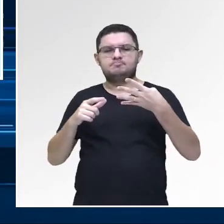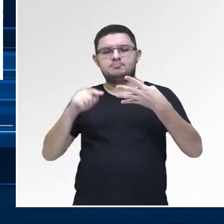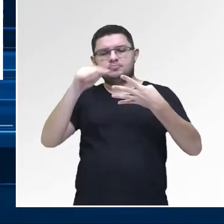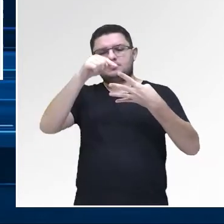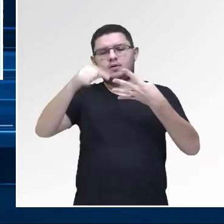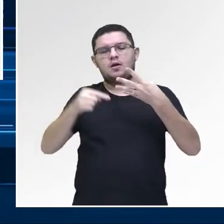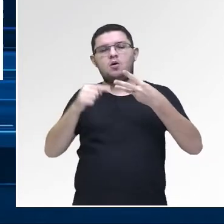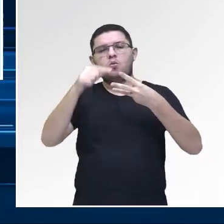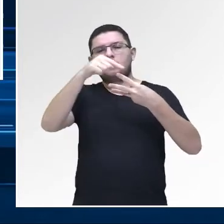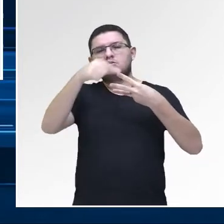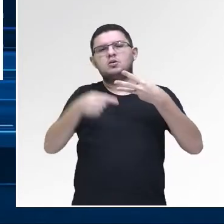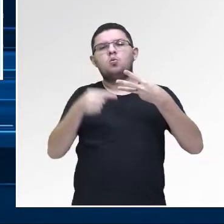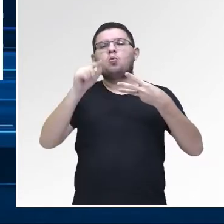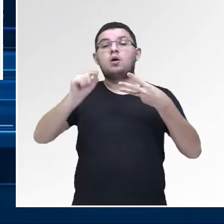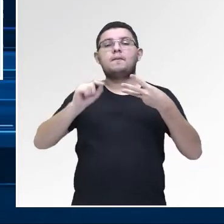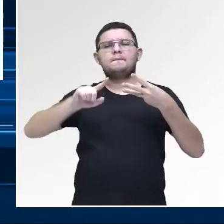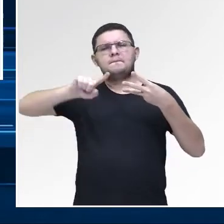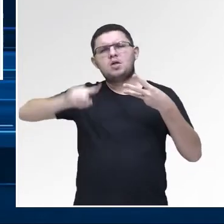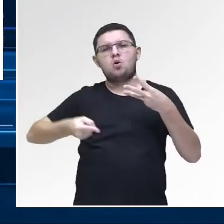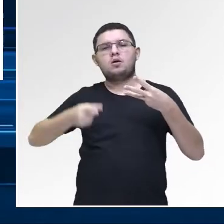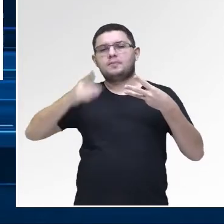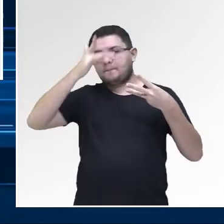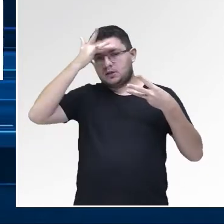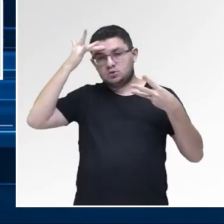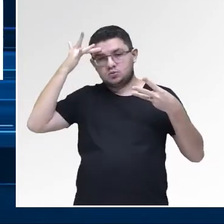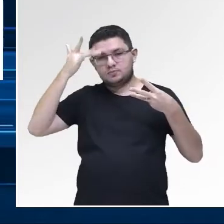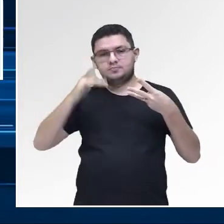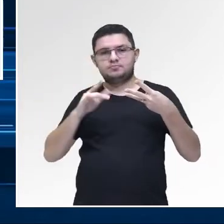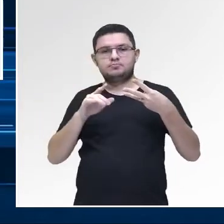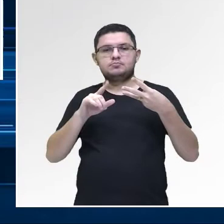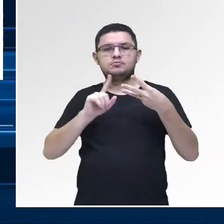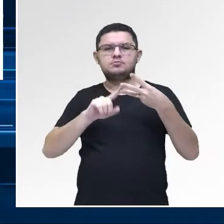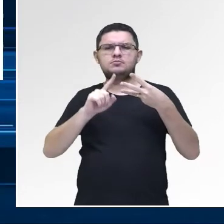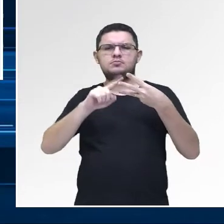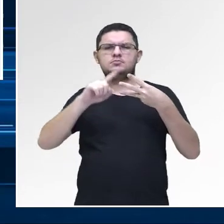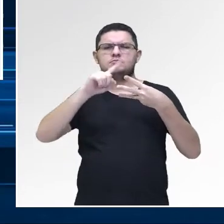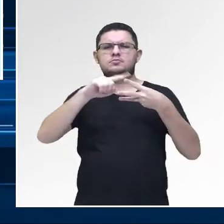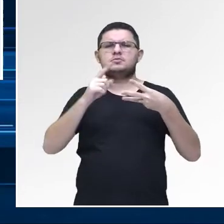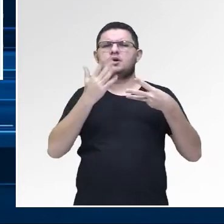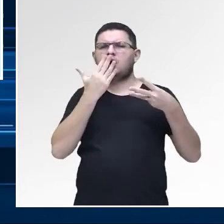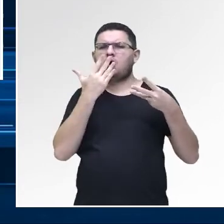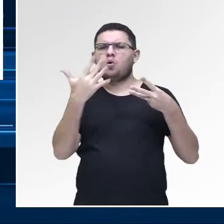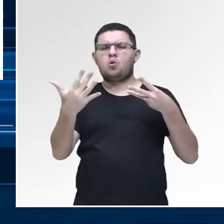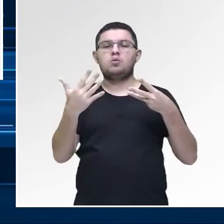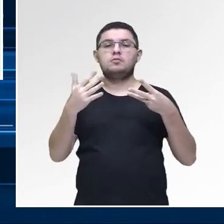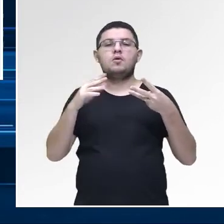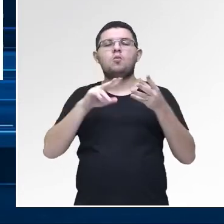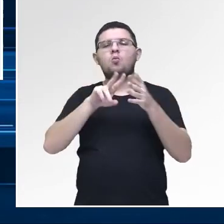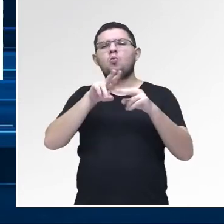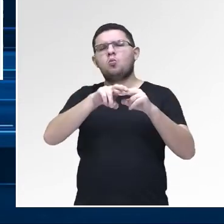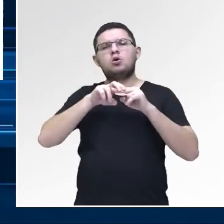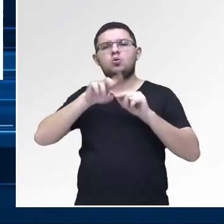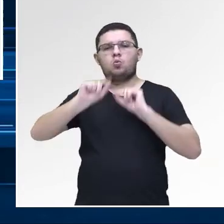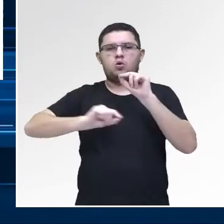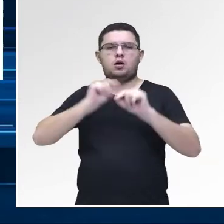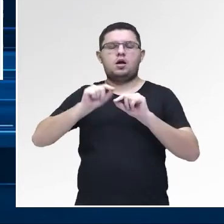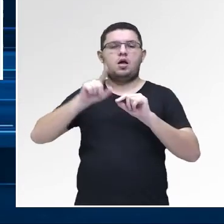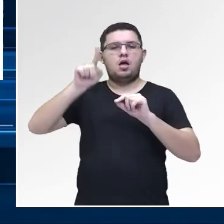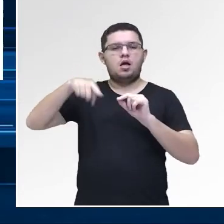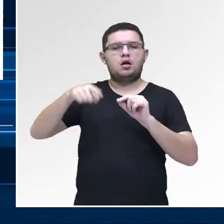essas bolinhas aí estão coloridas. Por quê? Por que estão coloridas? Porque representam, olha,